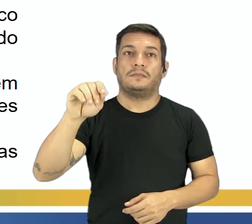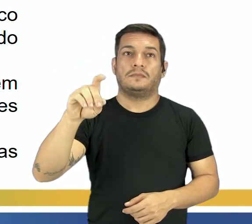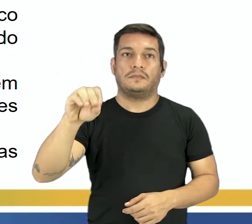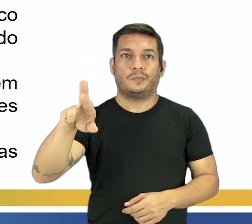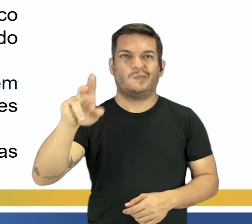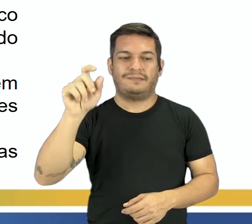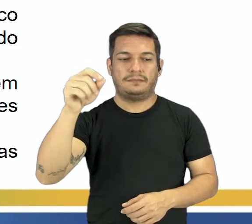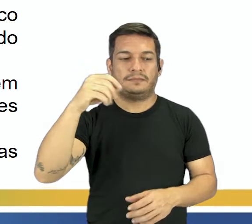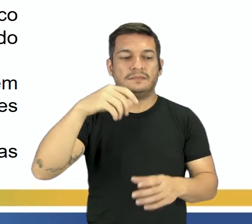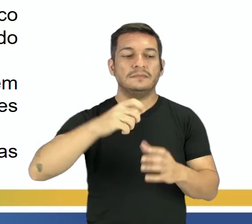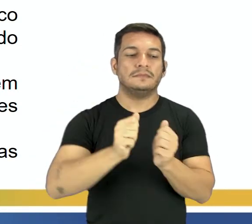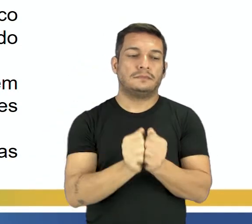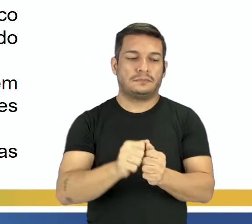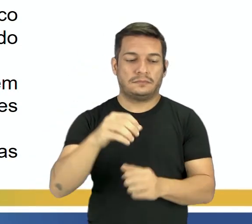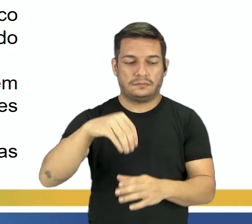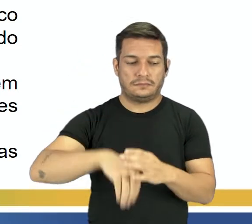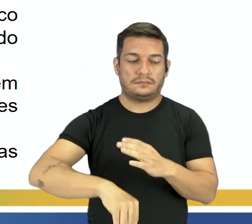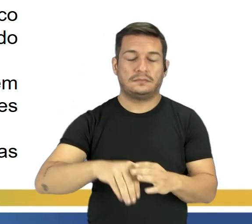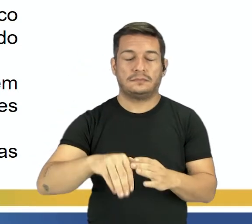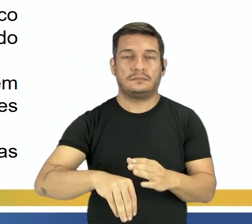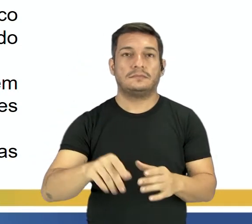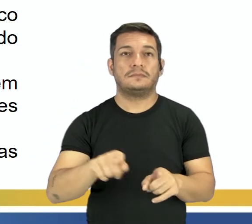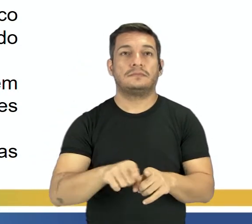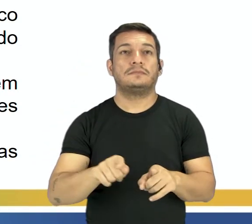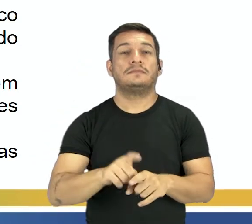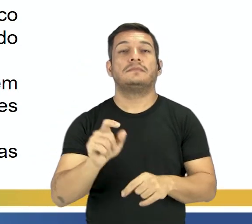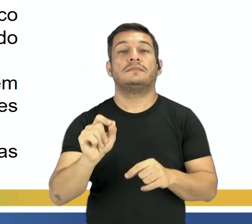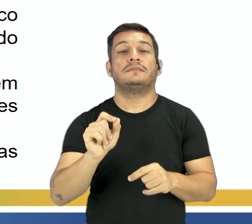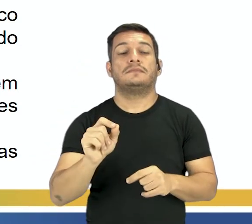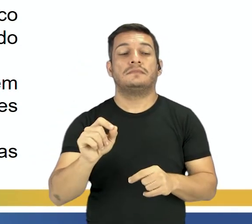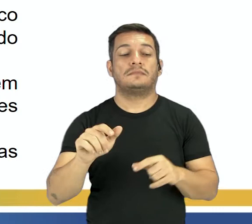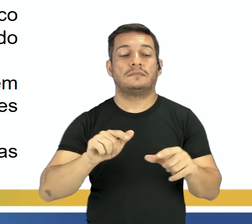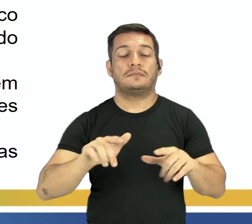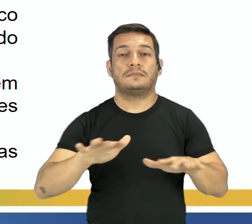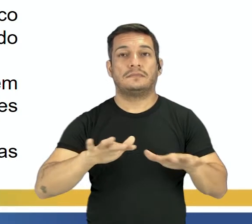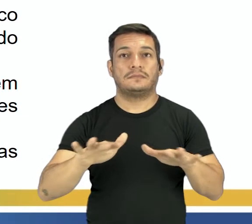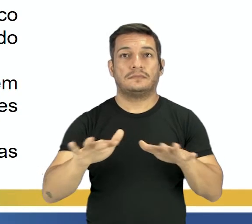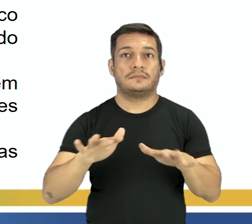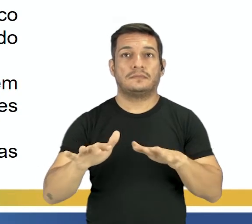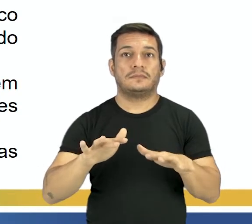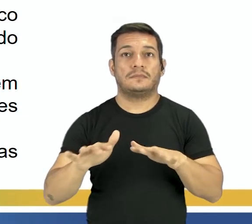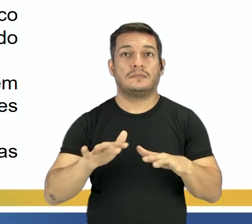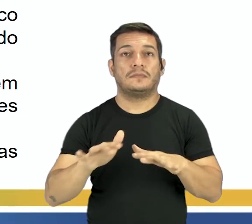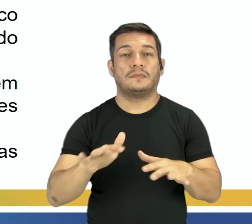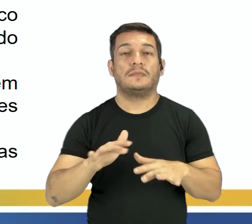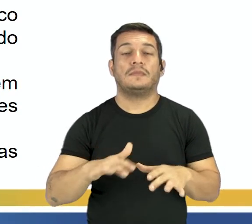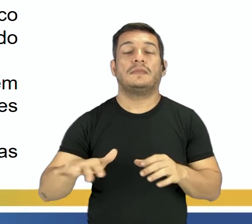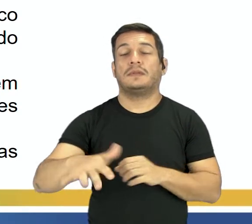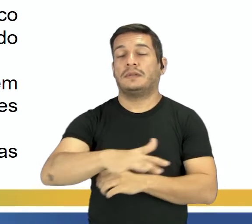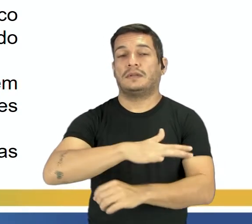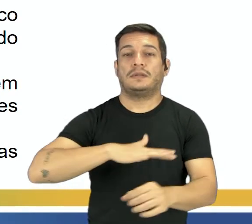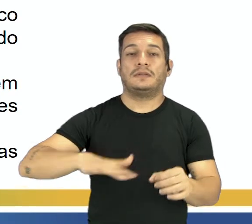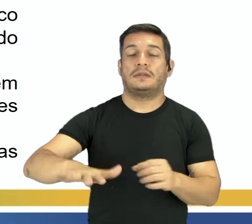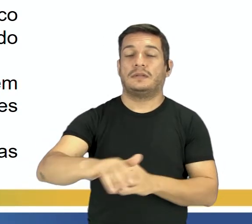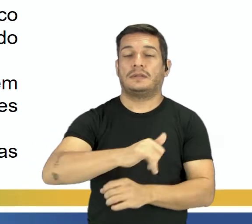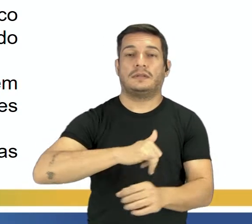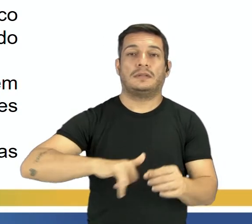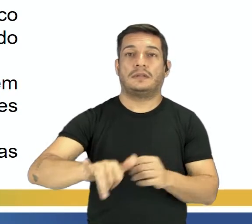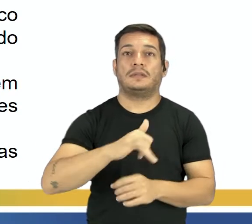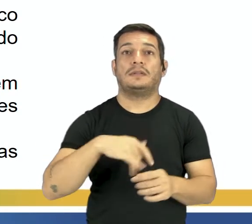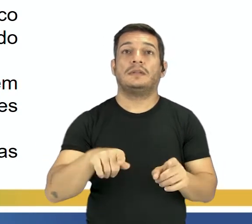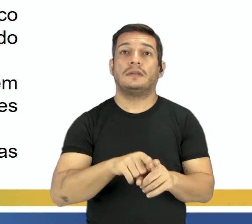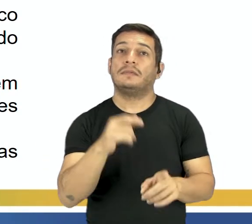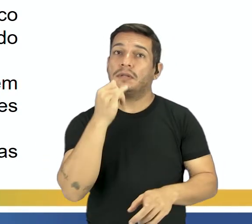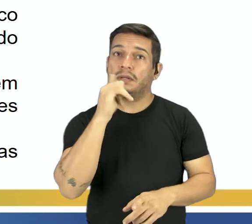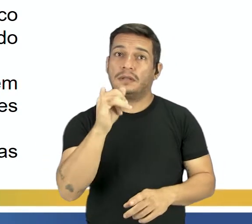interno, está no motor, e trabalha junto para criar um movimento relativo ao campo magnético e às cargas elétricas,